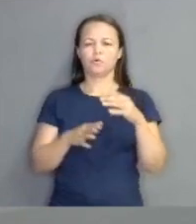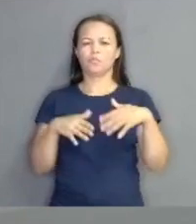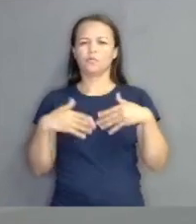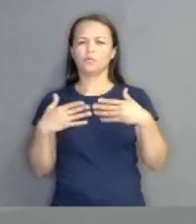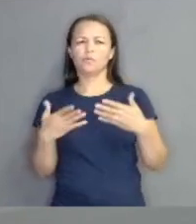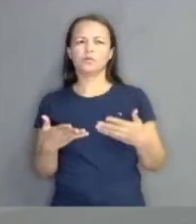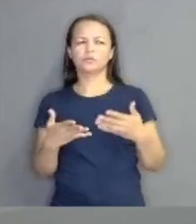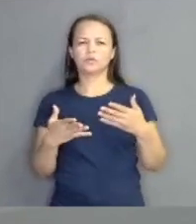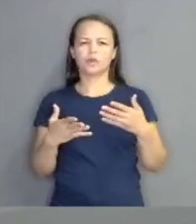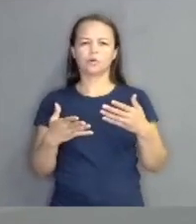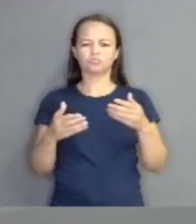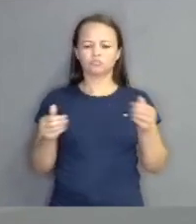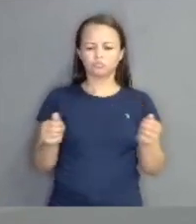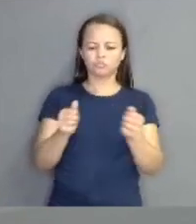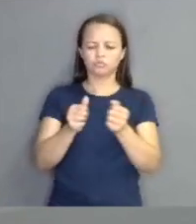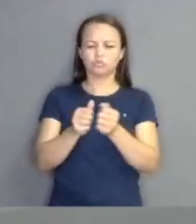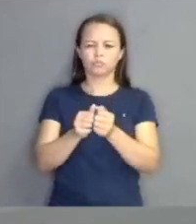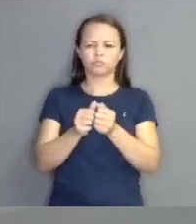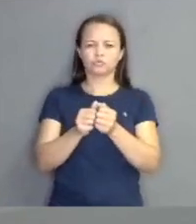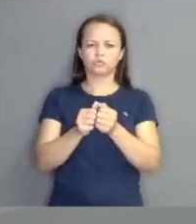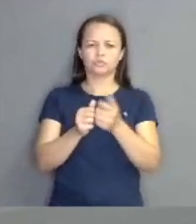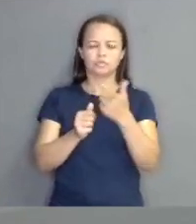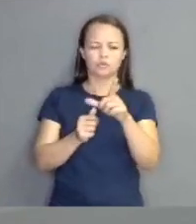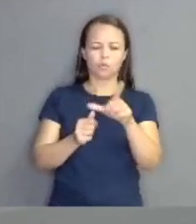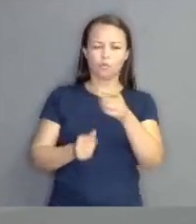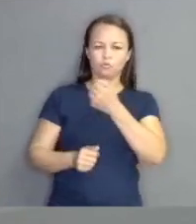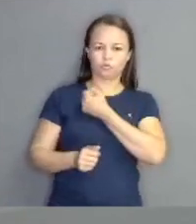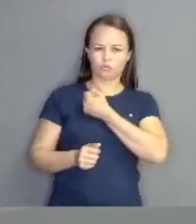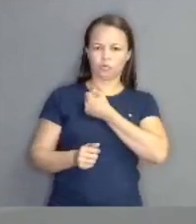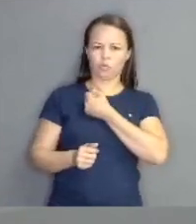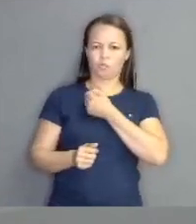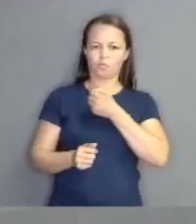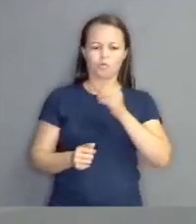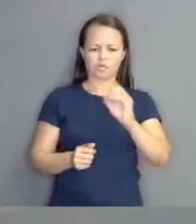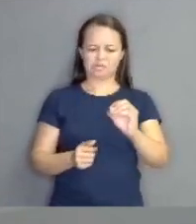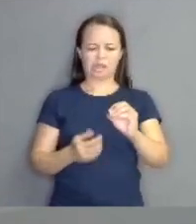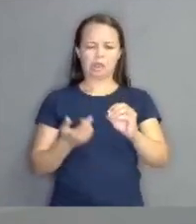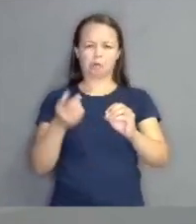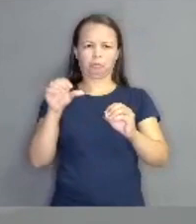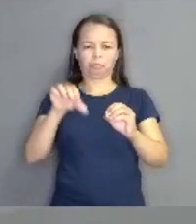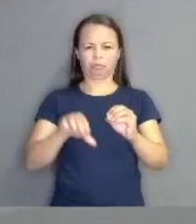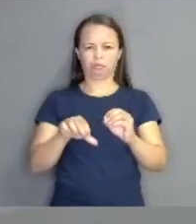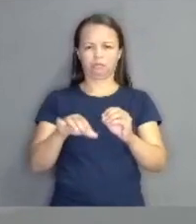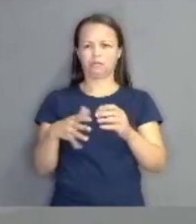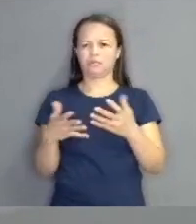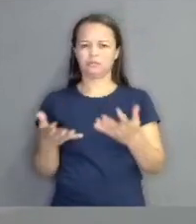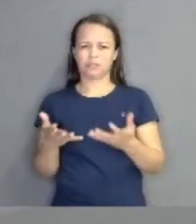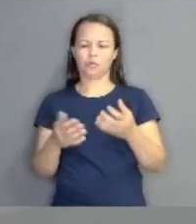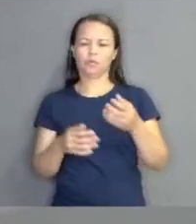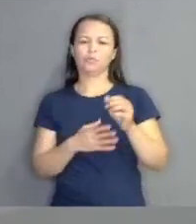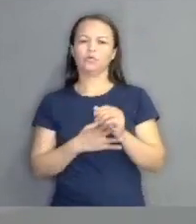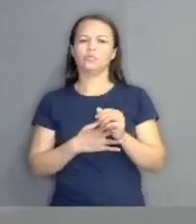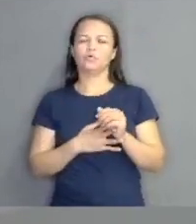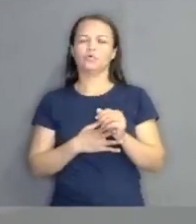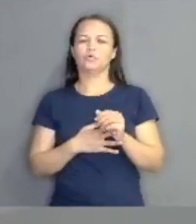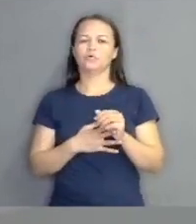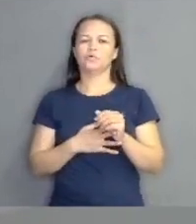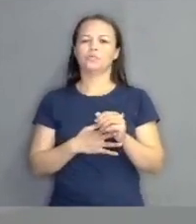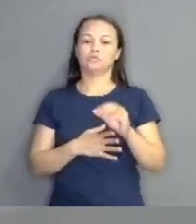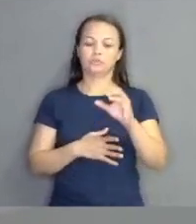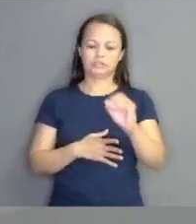não acompanhado de um número, ele não tem valor nenhum, né? Então, o zero, né, de